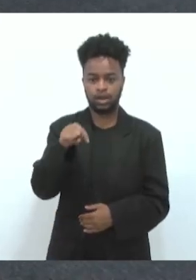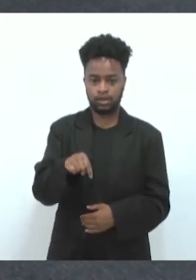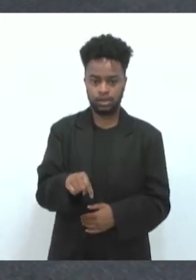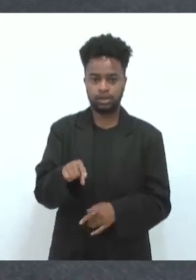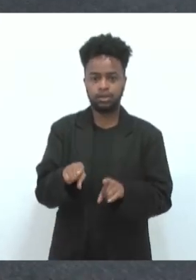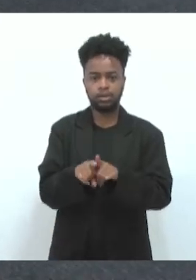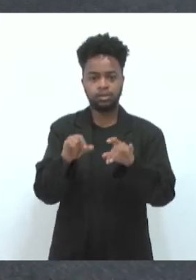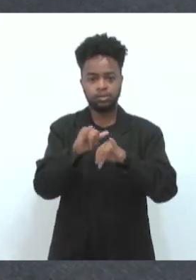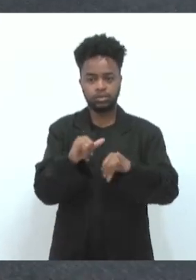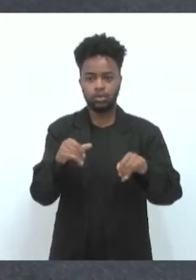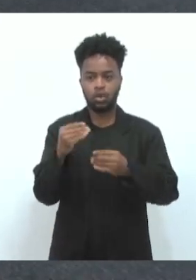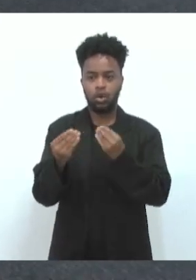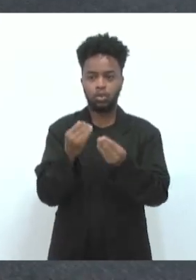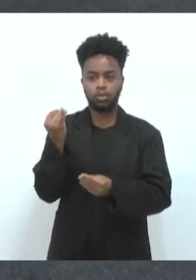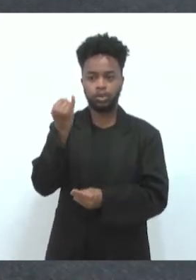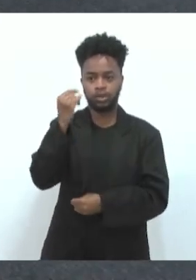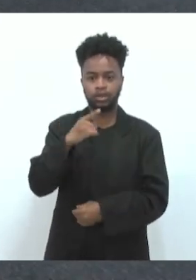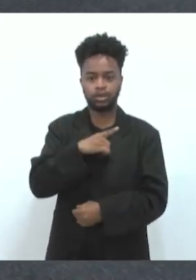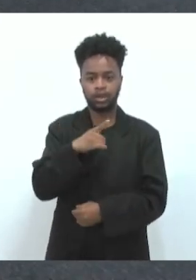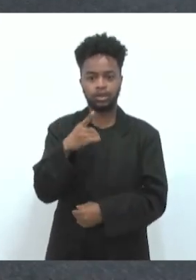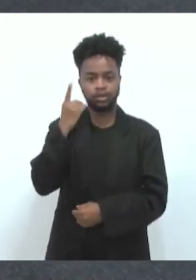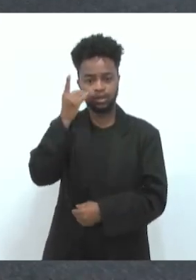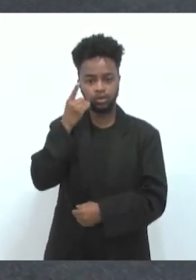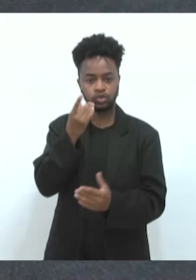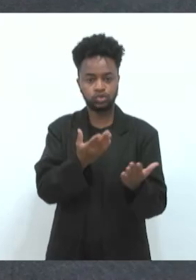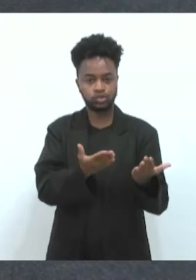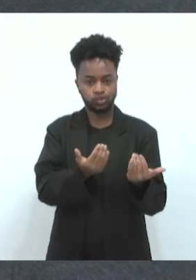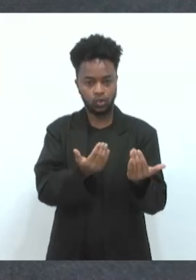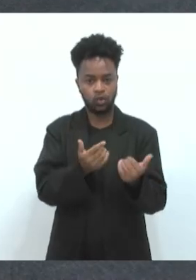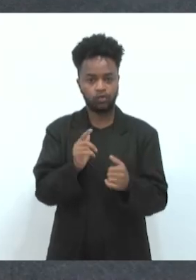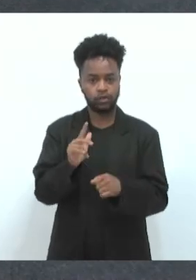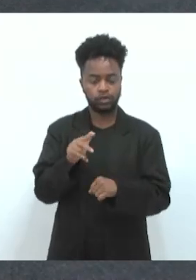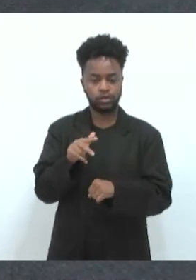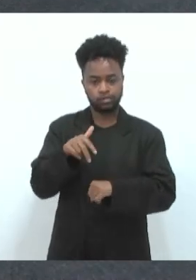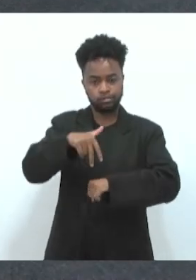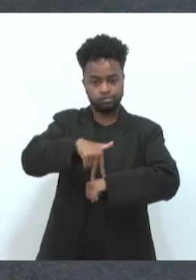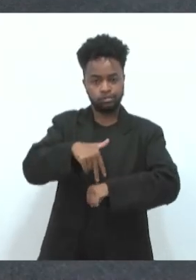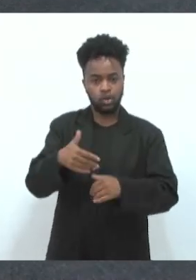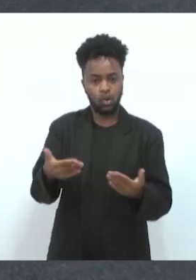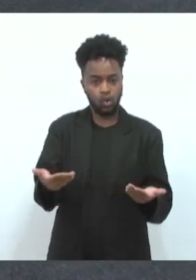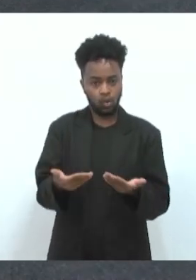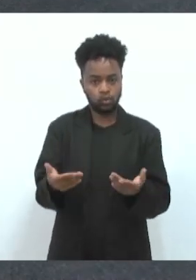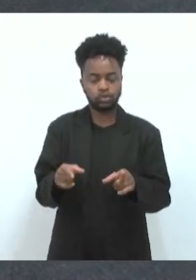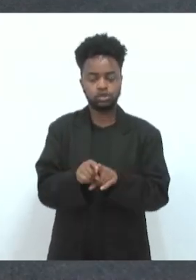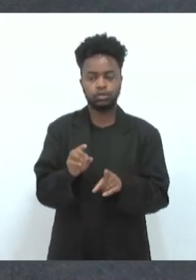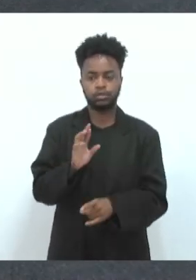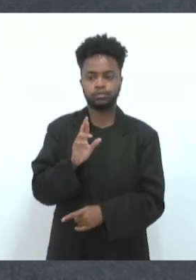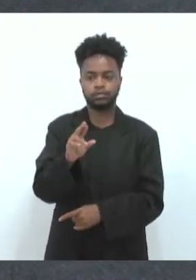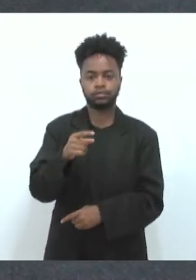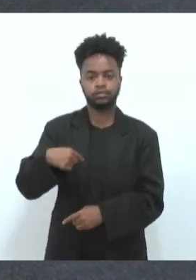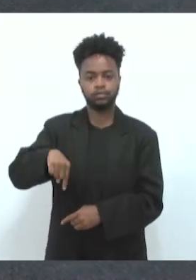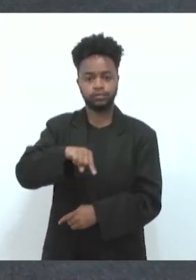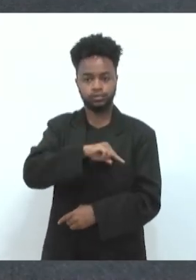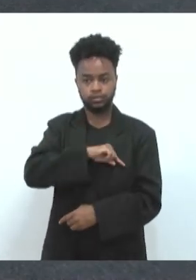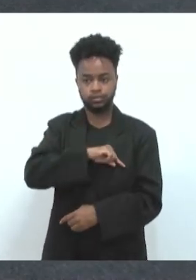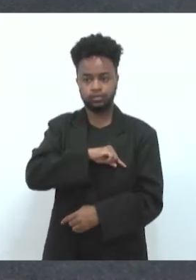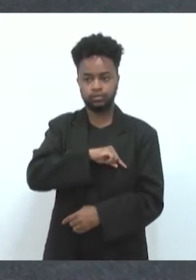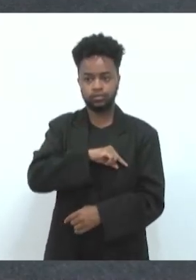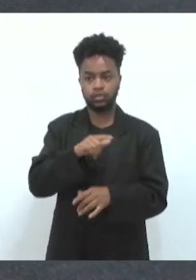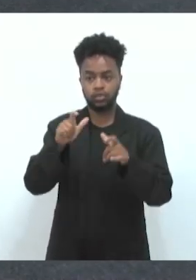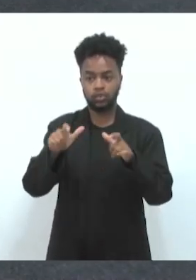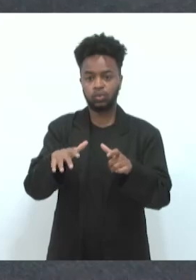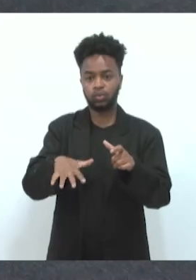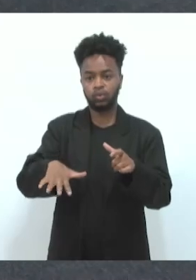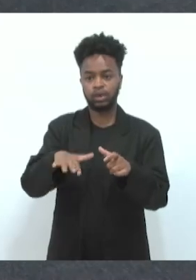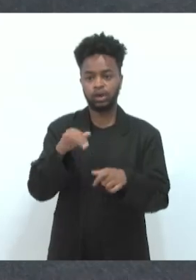da importância de ter uma deputada jovem, cumprindo esse papel também, de nos representar num espaço